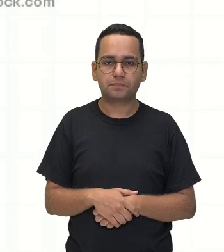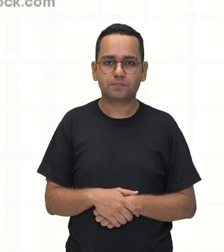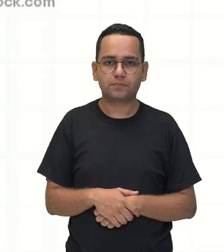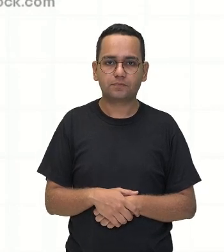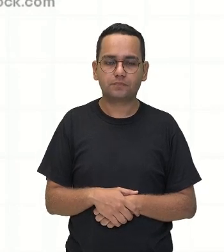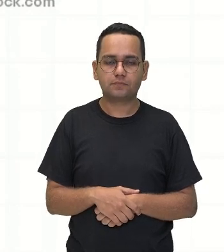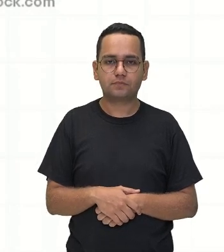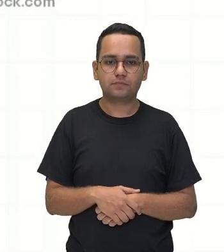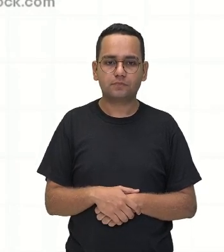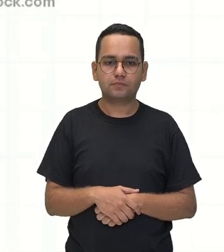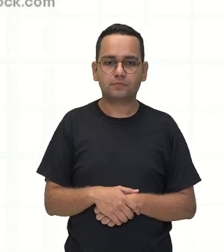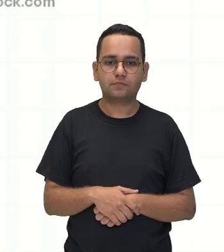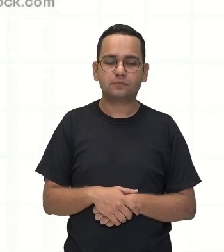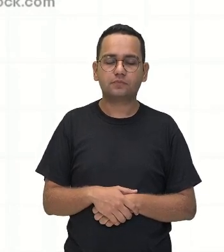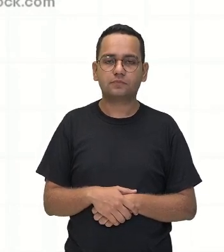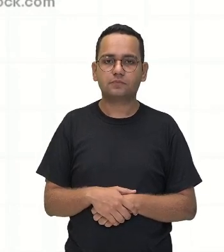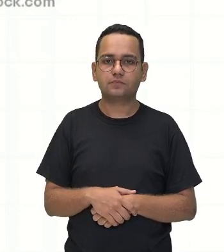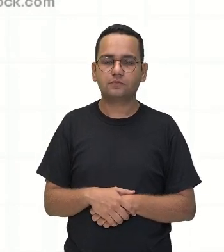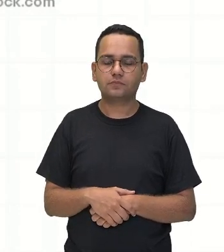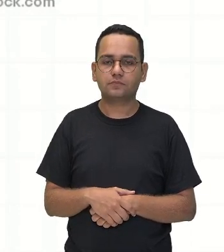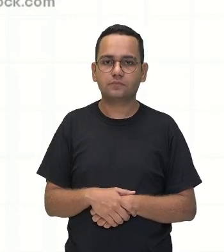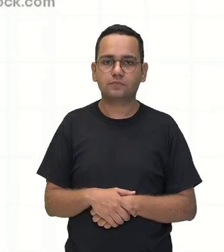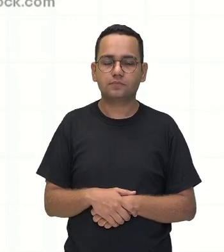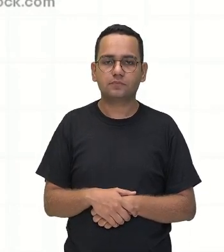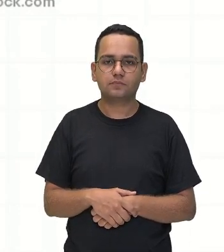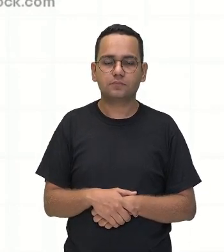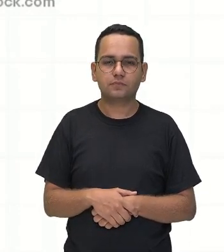processo industrial em que